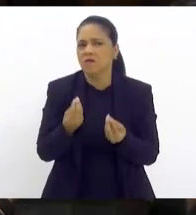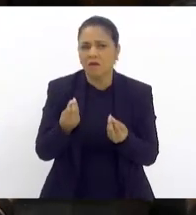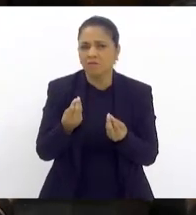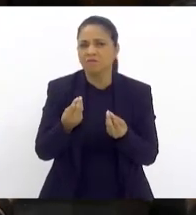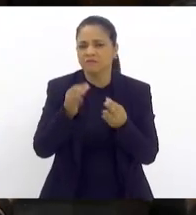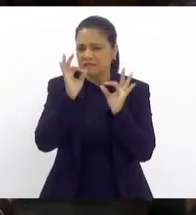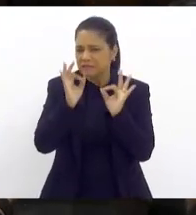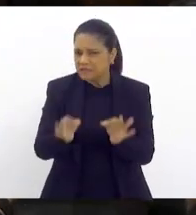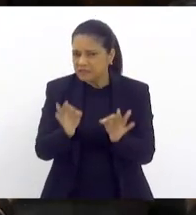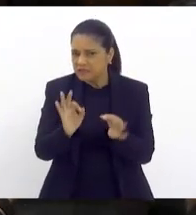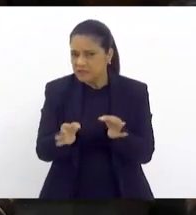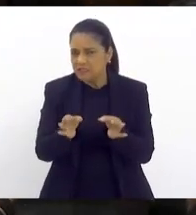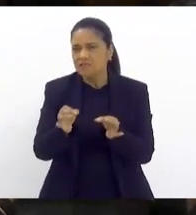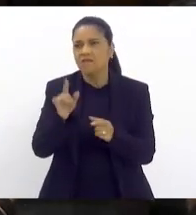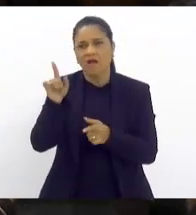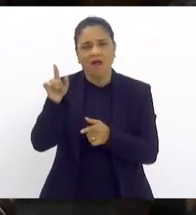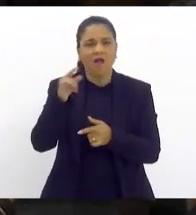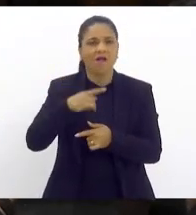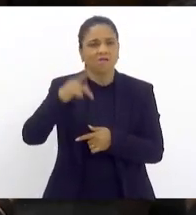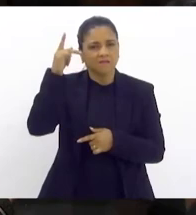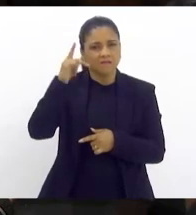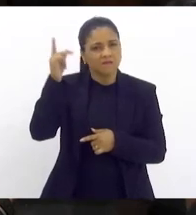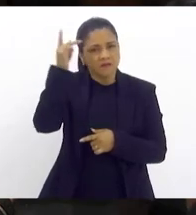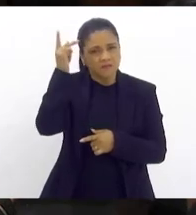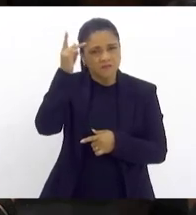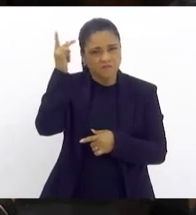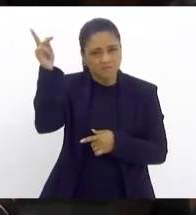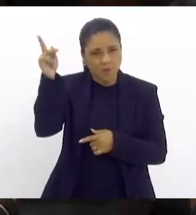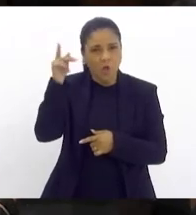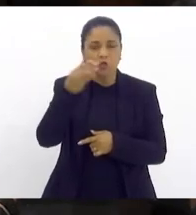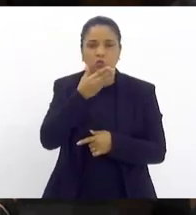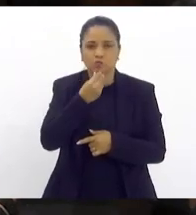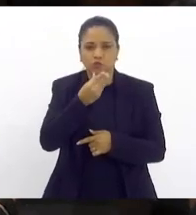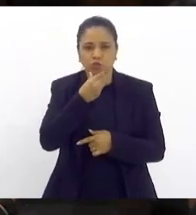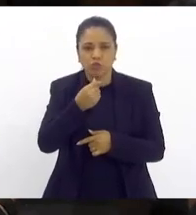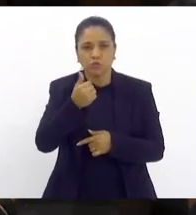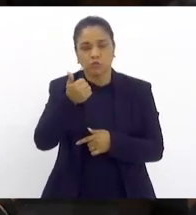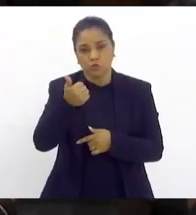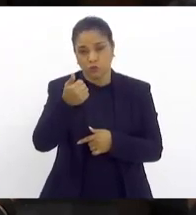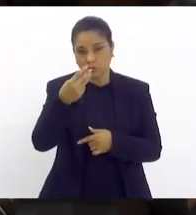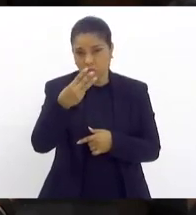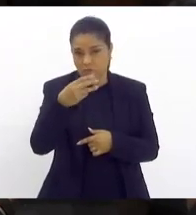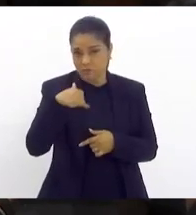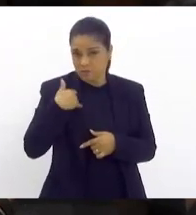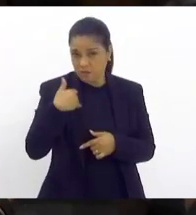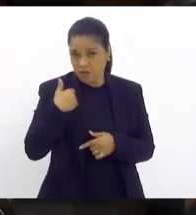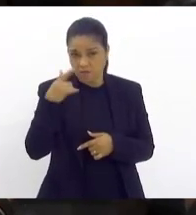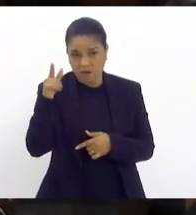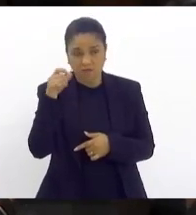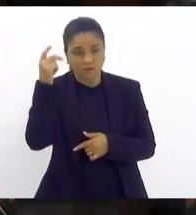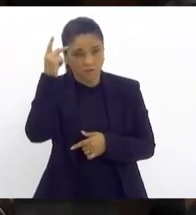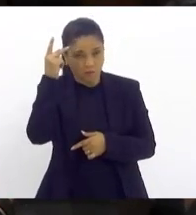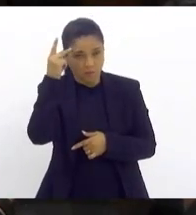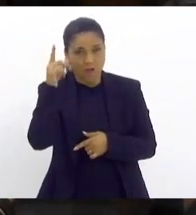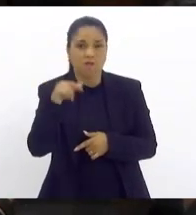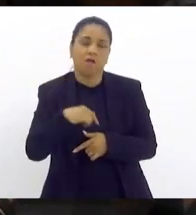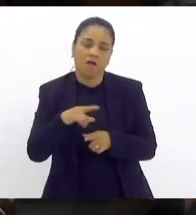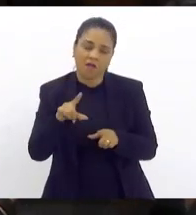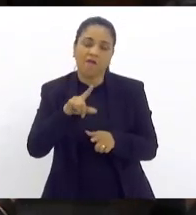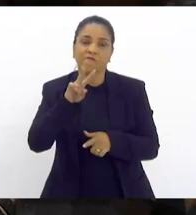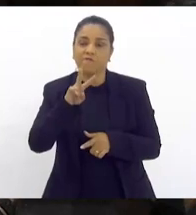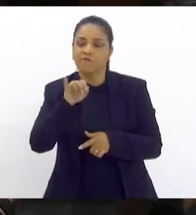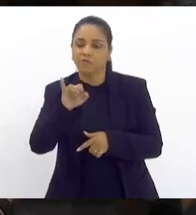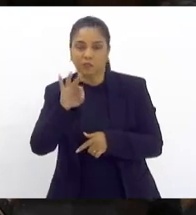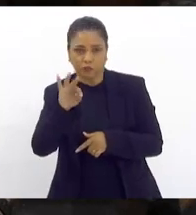de 8 anos em São Paulo é tão vítimas quantas vítimas que ela fez Então precisamos fazer isso como conscientização